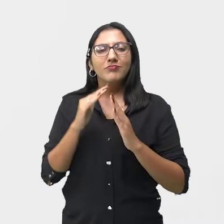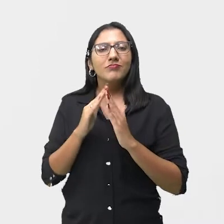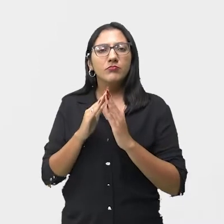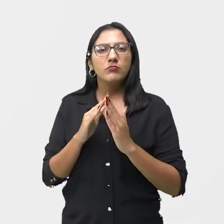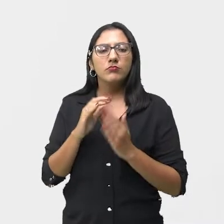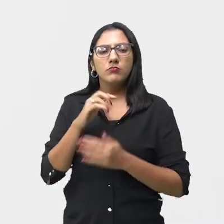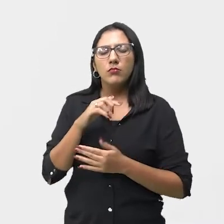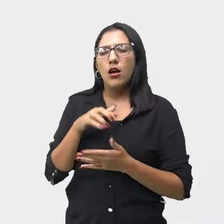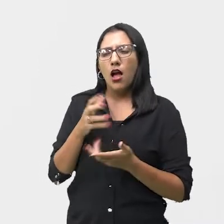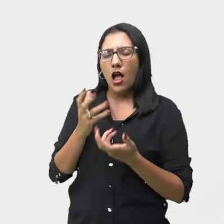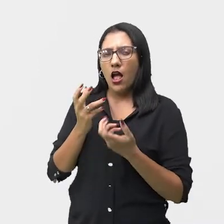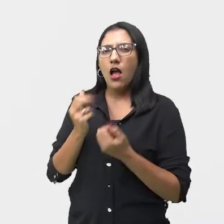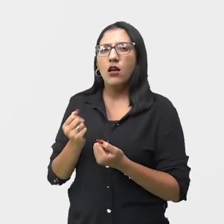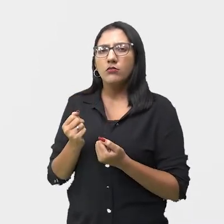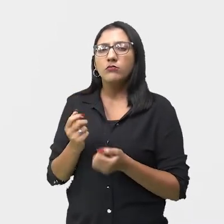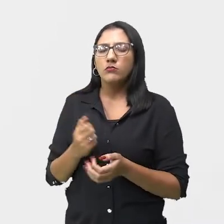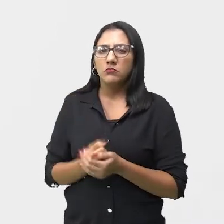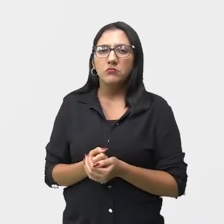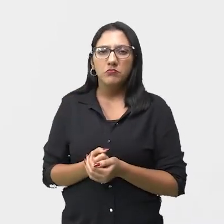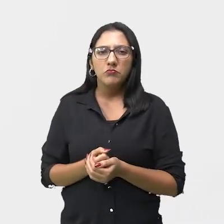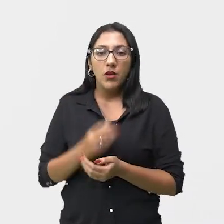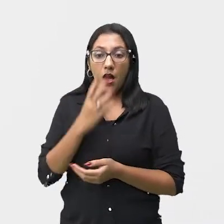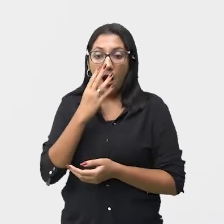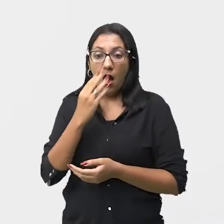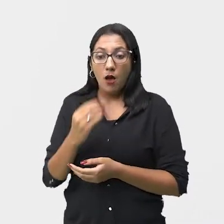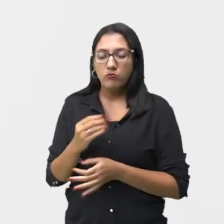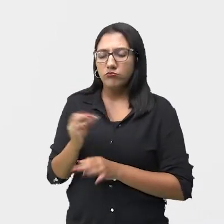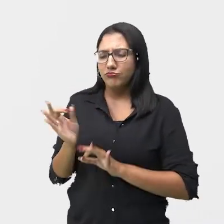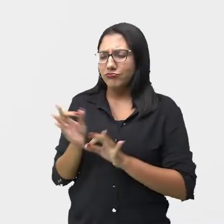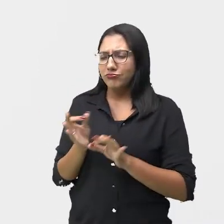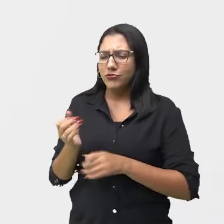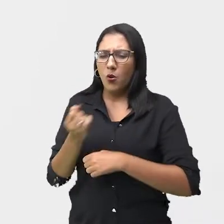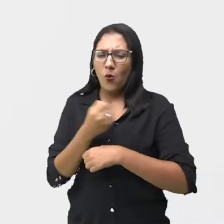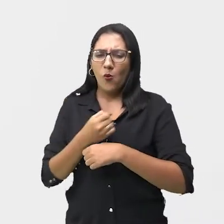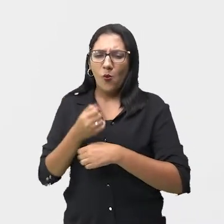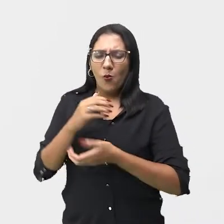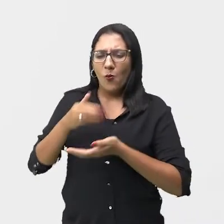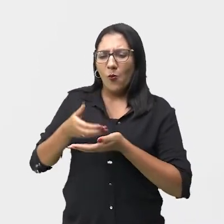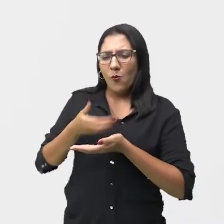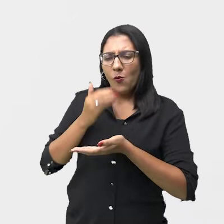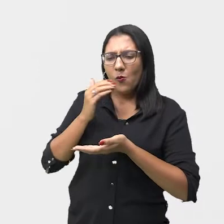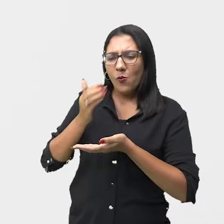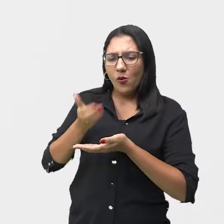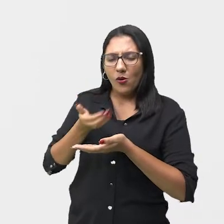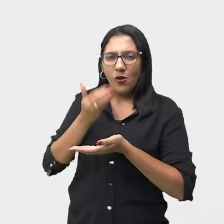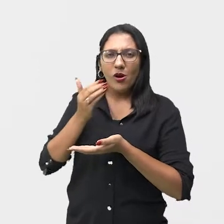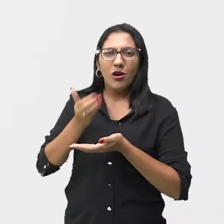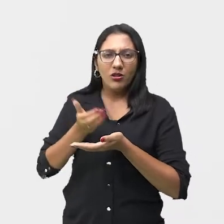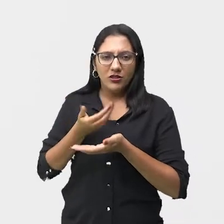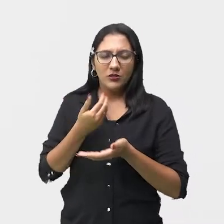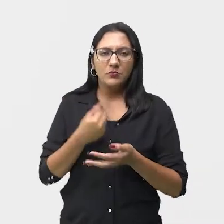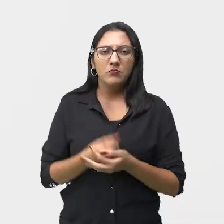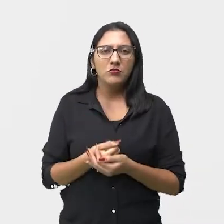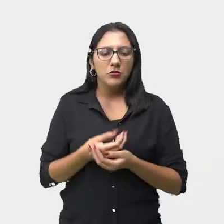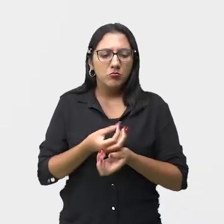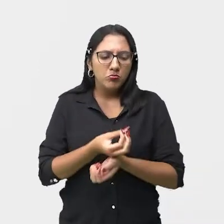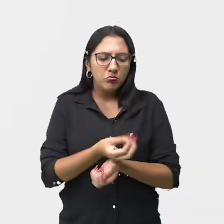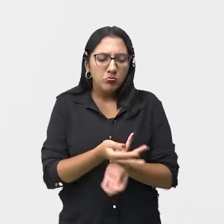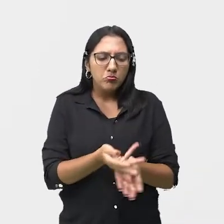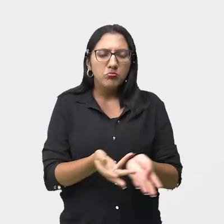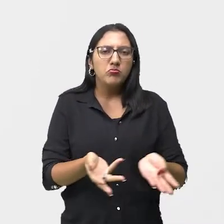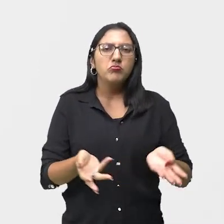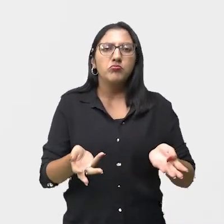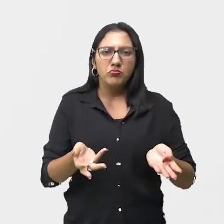foi. A raposa fez mingau para o jantar e espalhou em cima de uma pedra. E